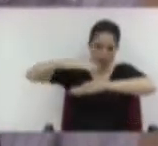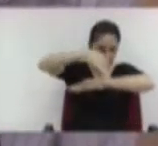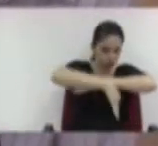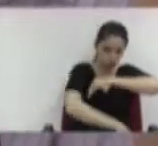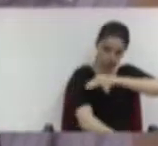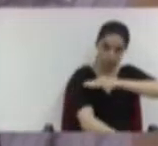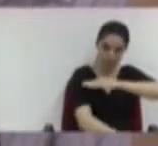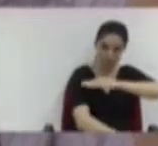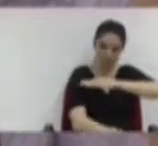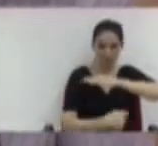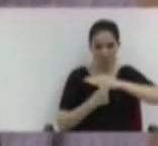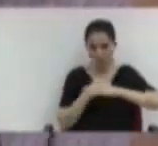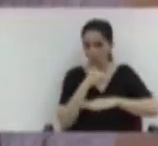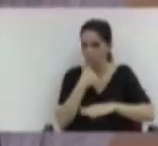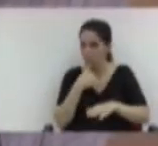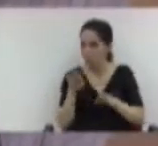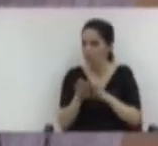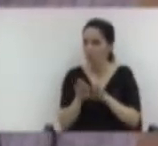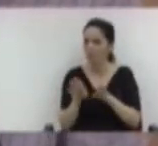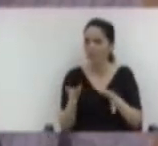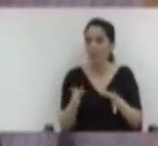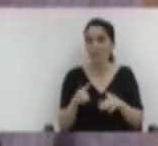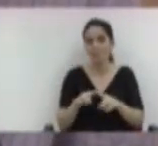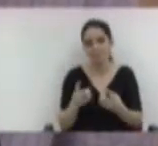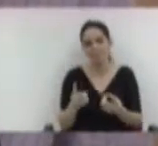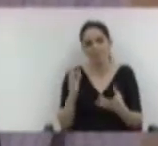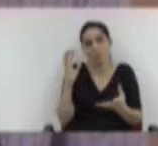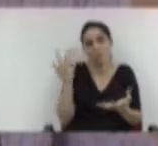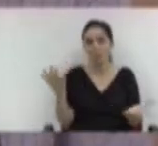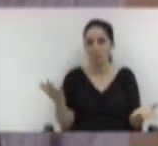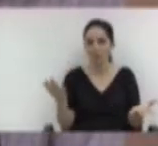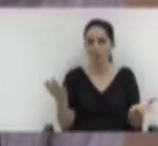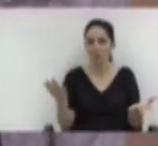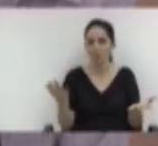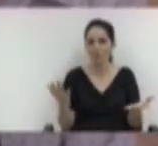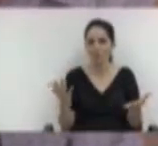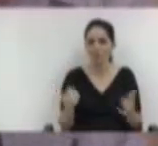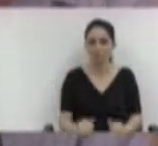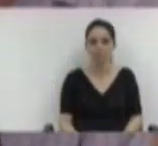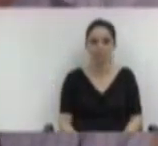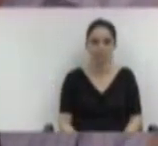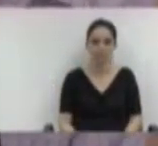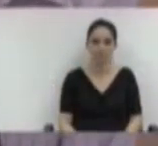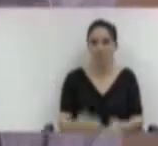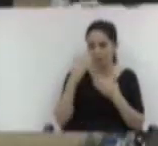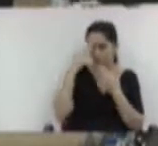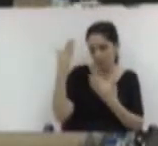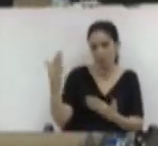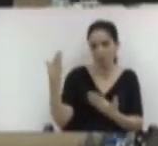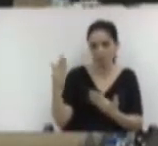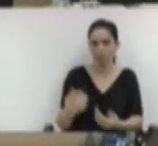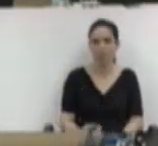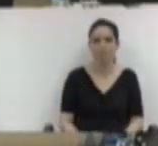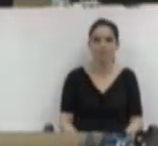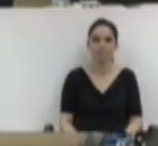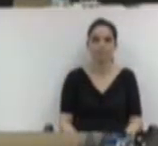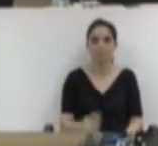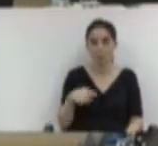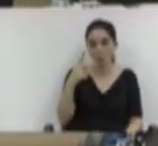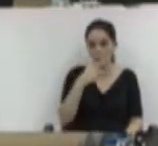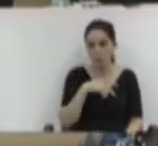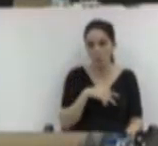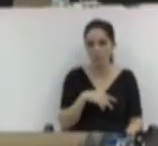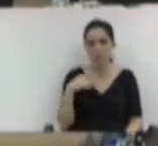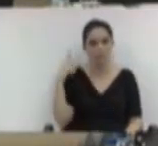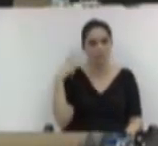meu, de qualquer pessoa, mas é uma fatalidade que infelizmente aconteceu. Obrigado, senhor presidente. Mais algum